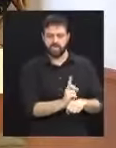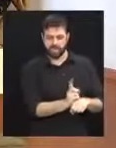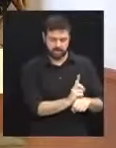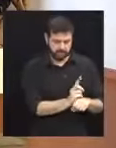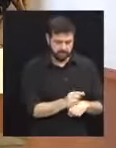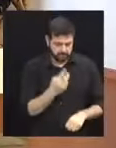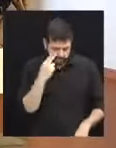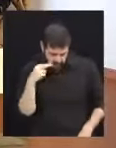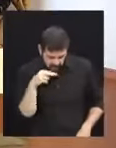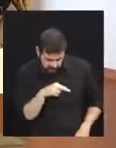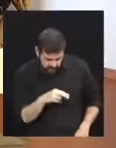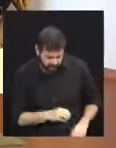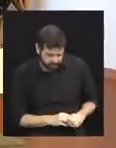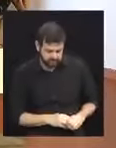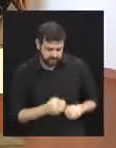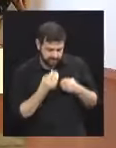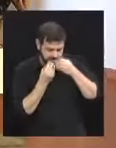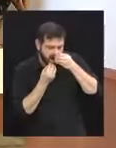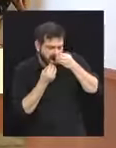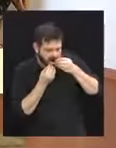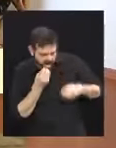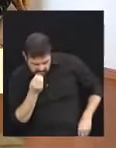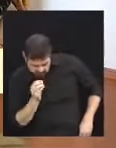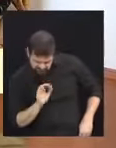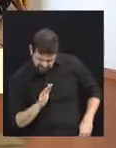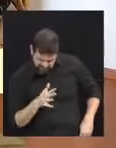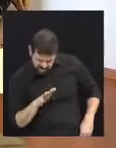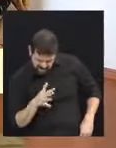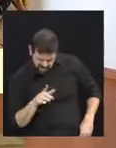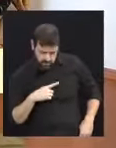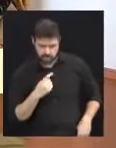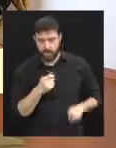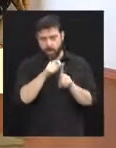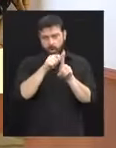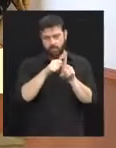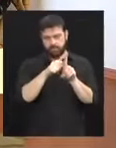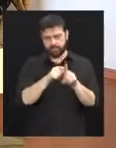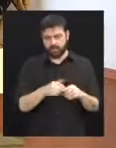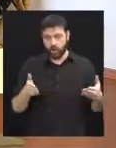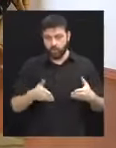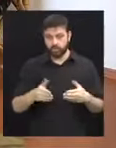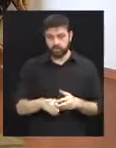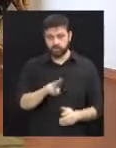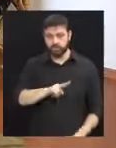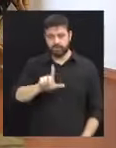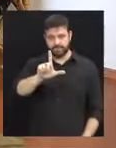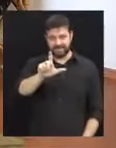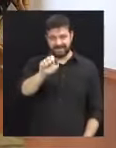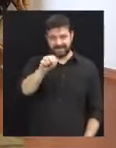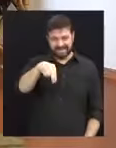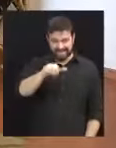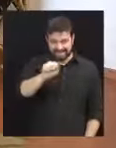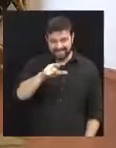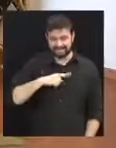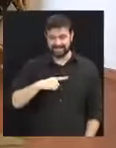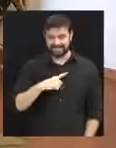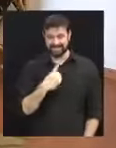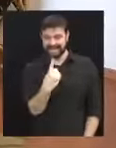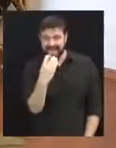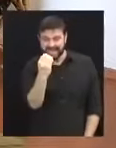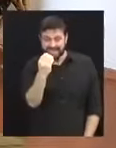pela dentição, depois a gente estimou que ela tinha aproximadamente 1 mês. E hoje é a Lana, ela está com 10